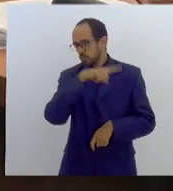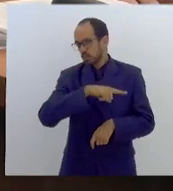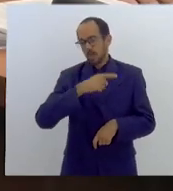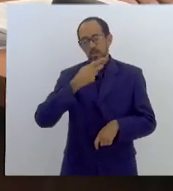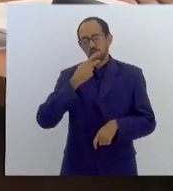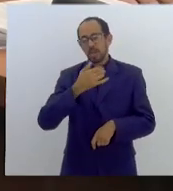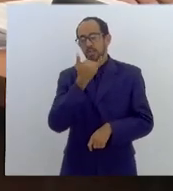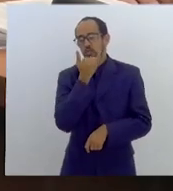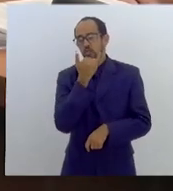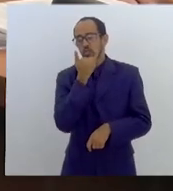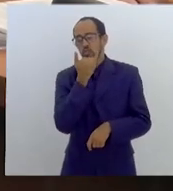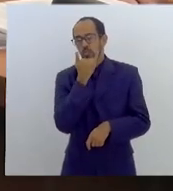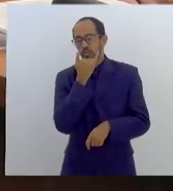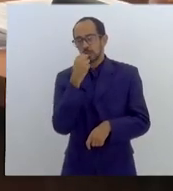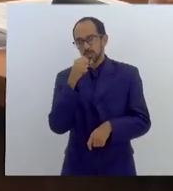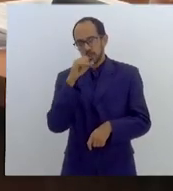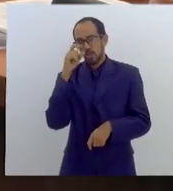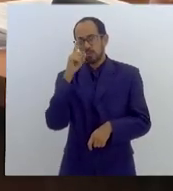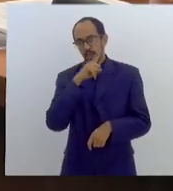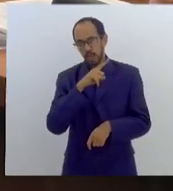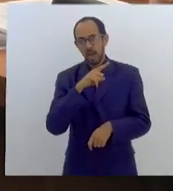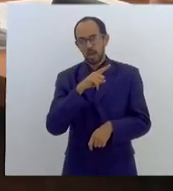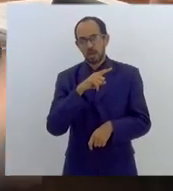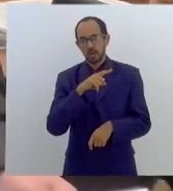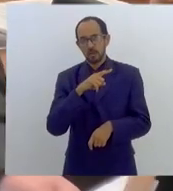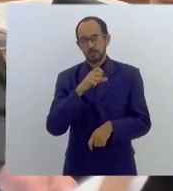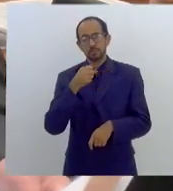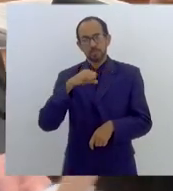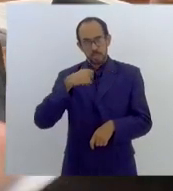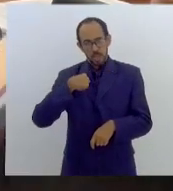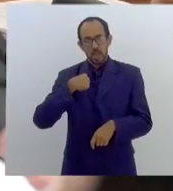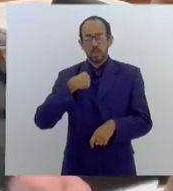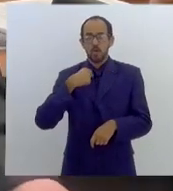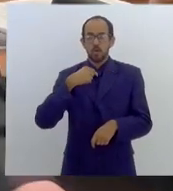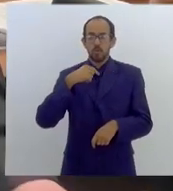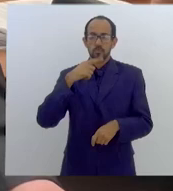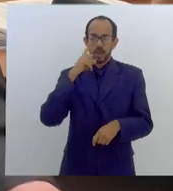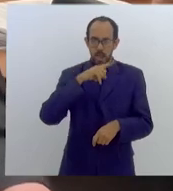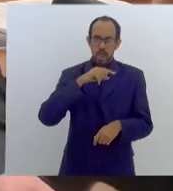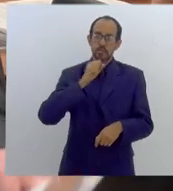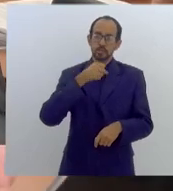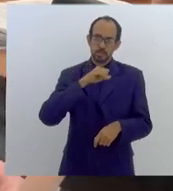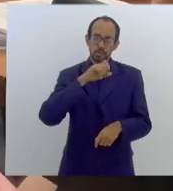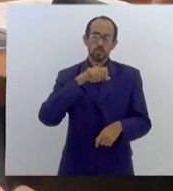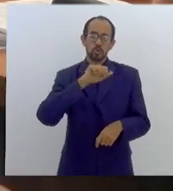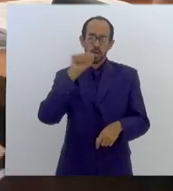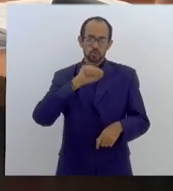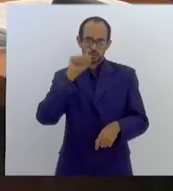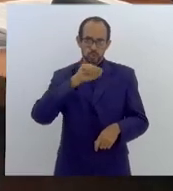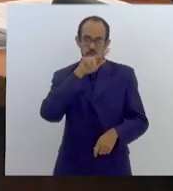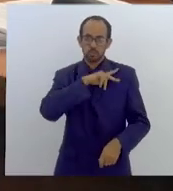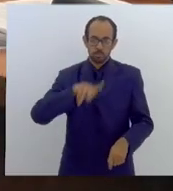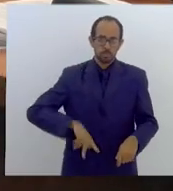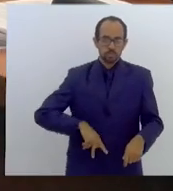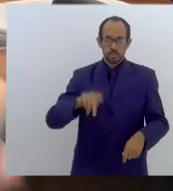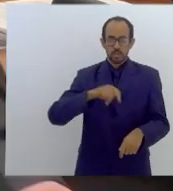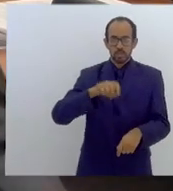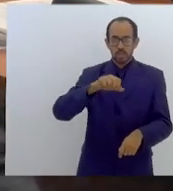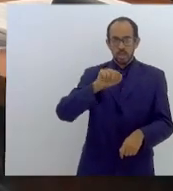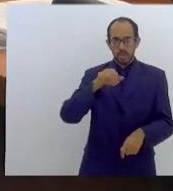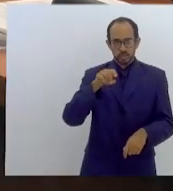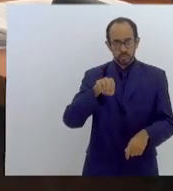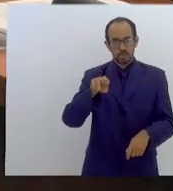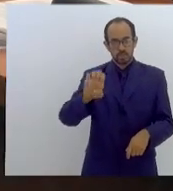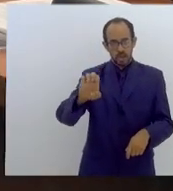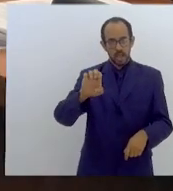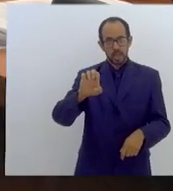ninguém. Agora, se eu errar, se o presidente da associação, o prefeito André Português, estiver errado, vamos pedir